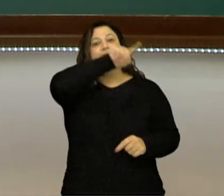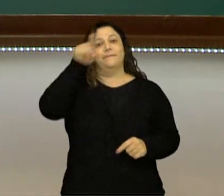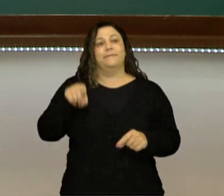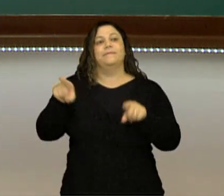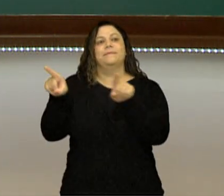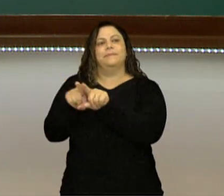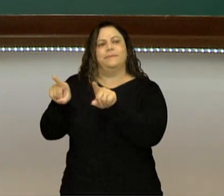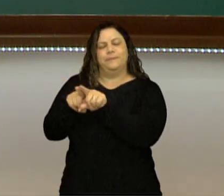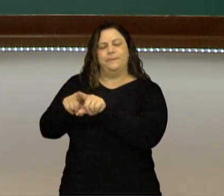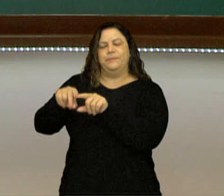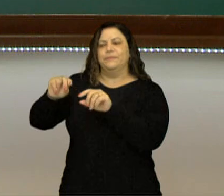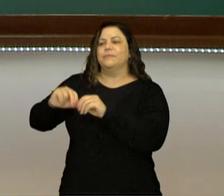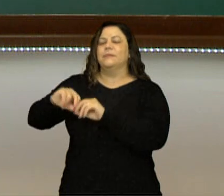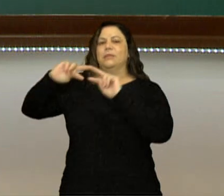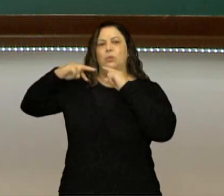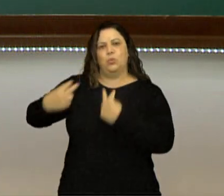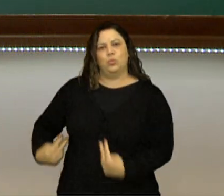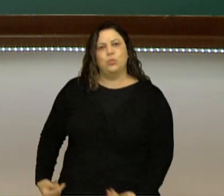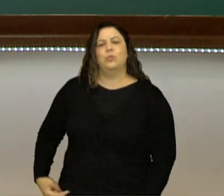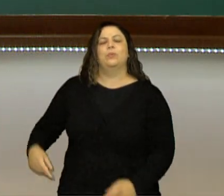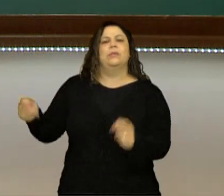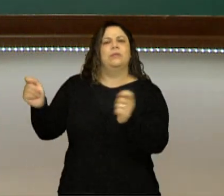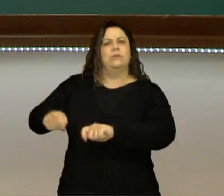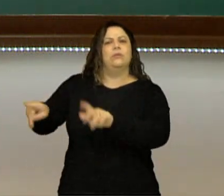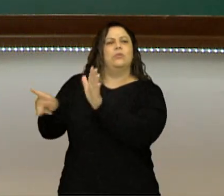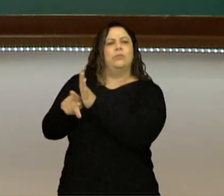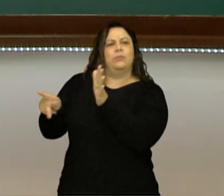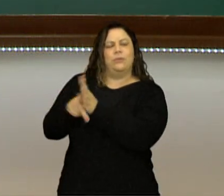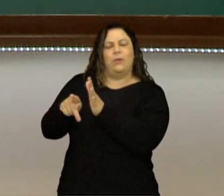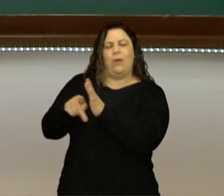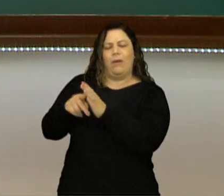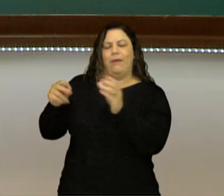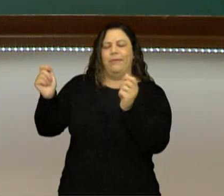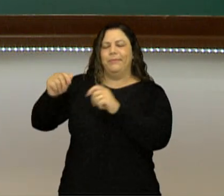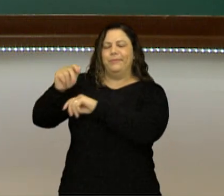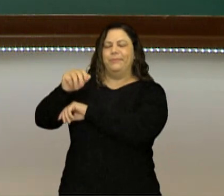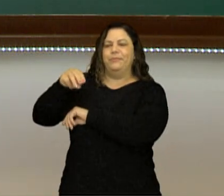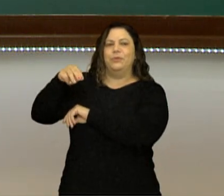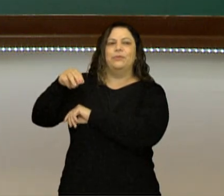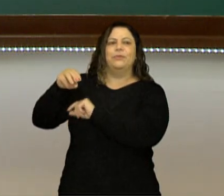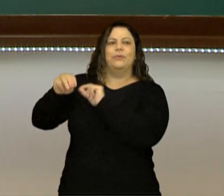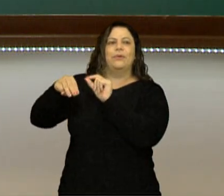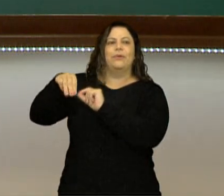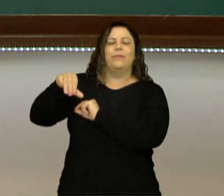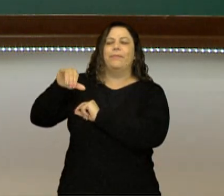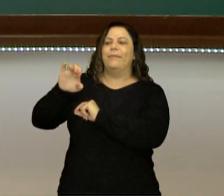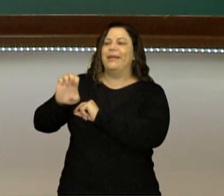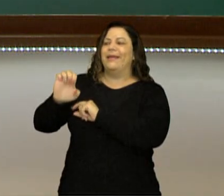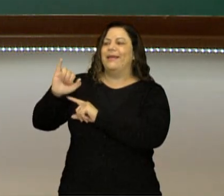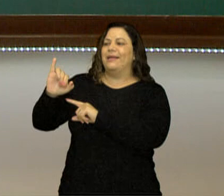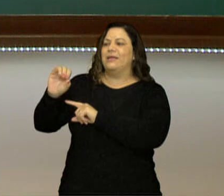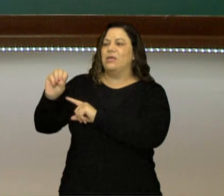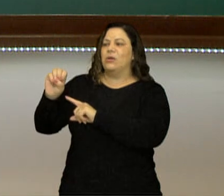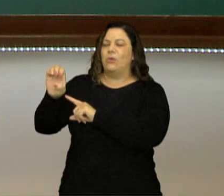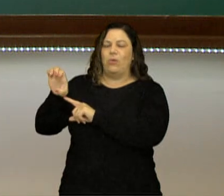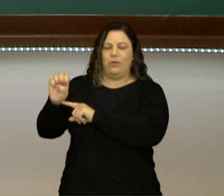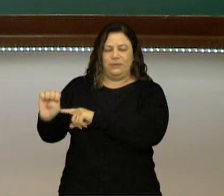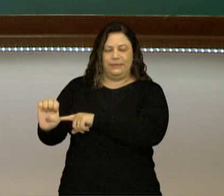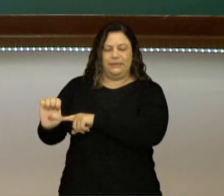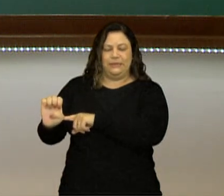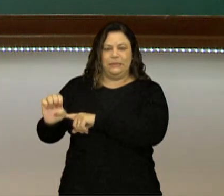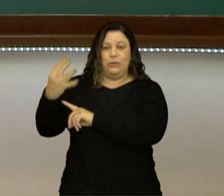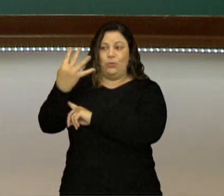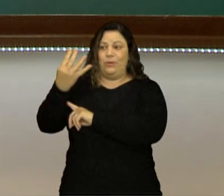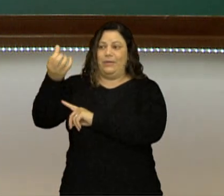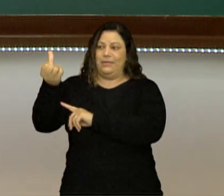se fosse um ser humano produzindo gametas, espermatozoides, por exemplo, células 2N, ou seja, 46